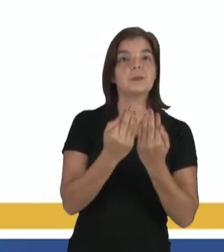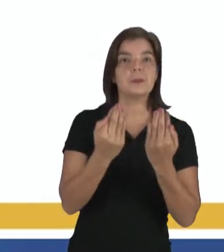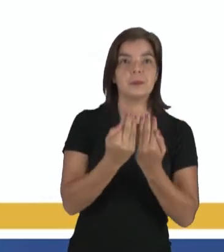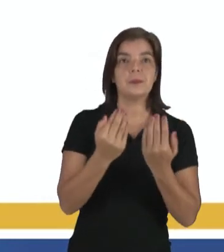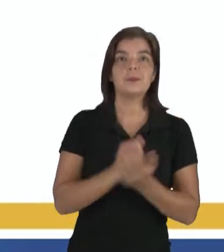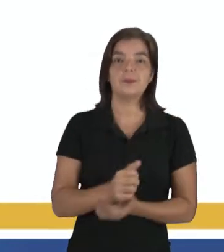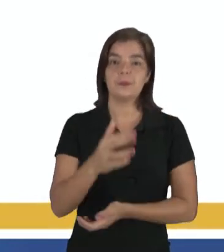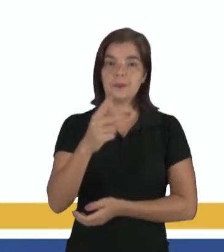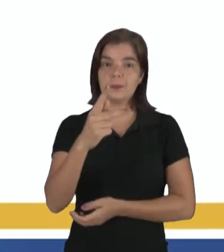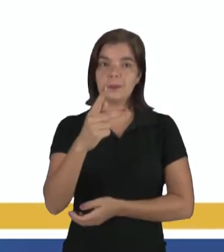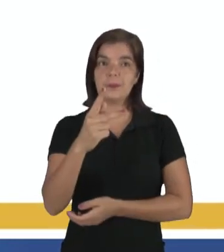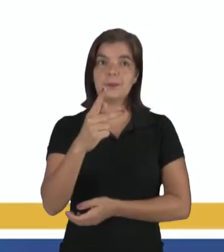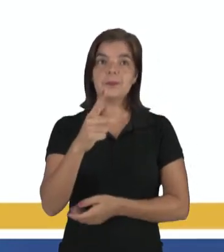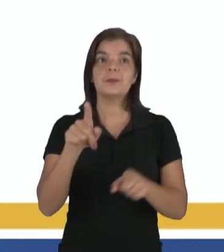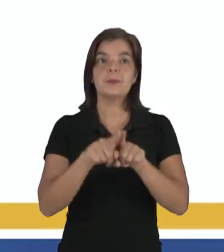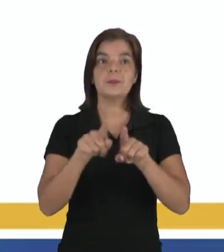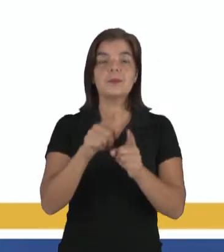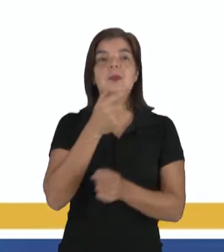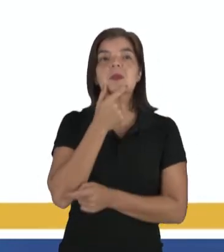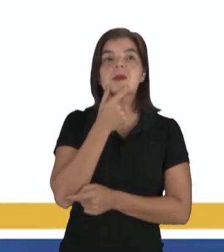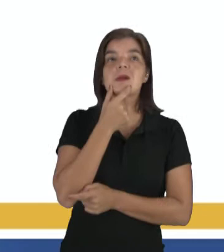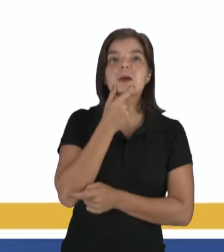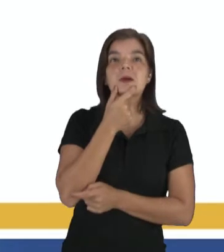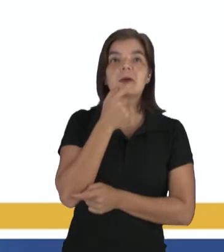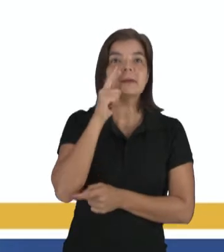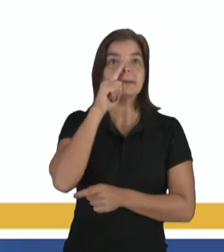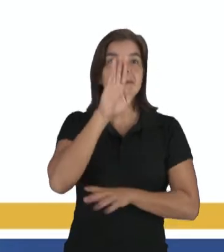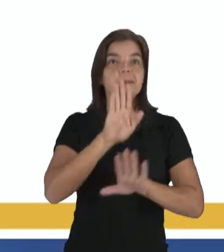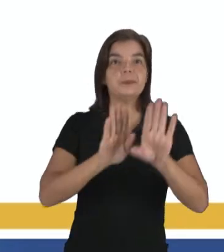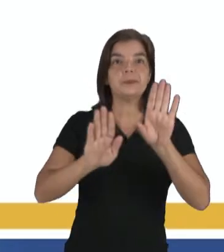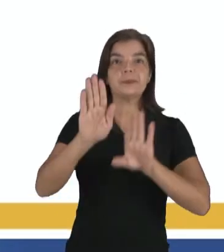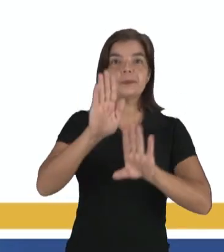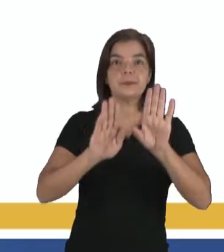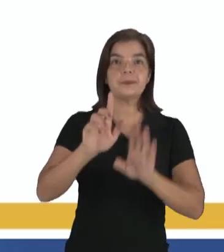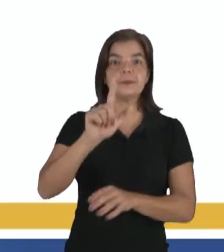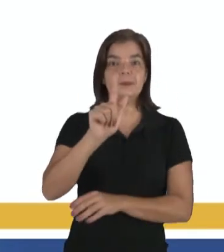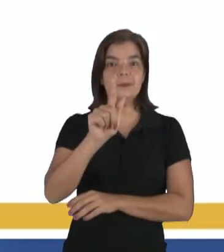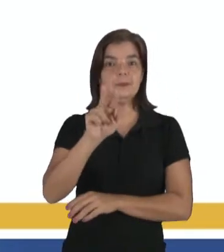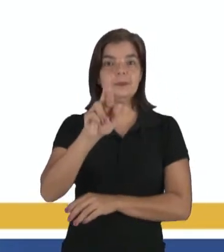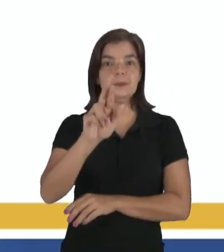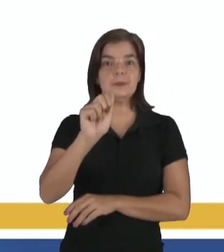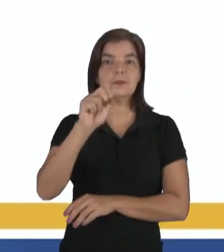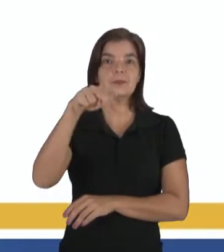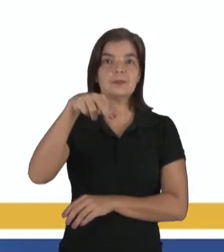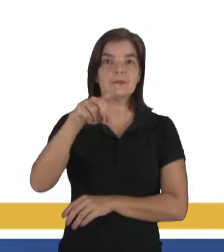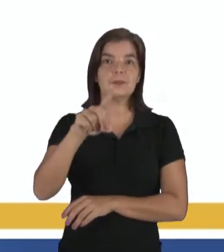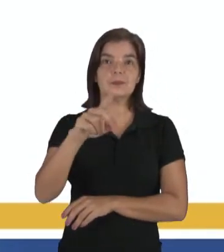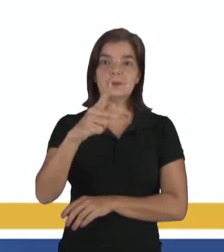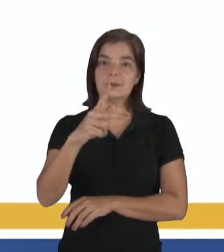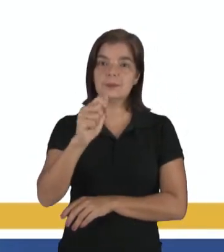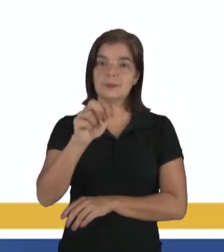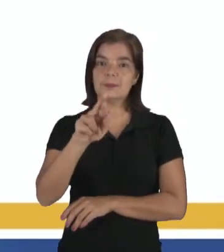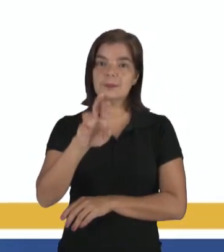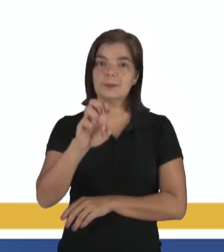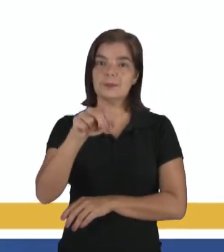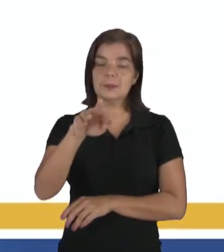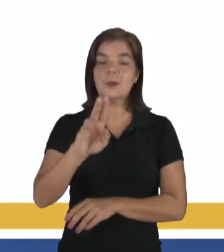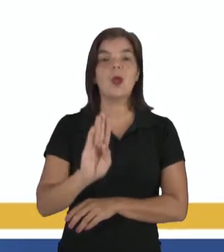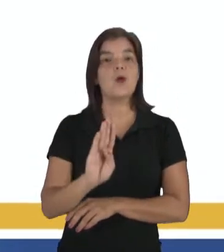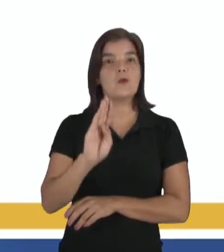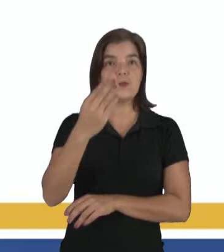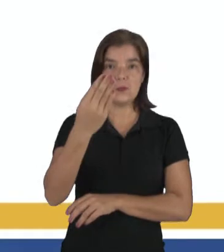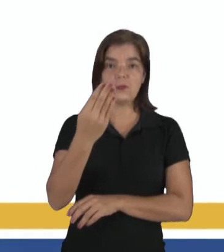e em inglês nós fizemos Hands então muito cuidado com essa palavra pessoal porque ela é uma faux friend é um falso